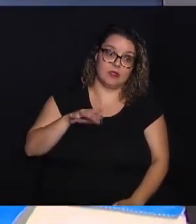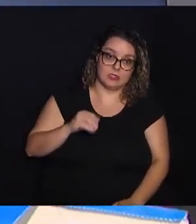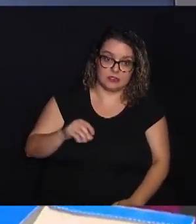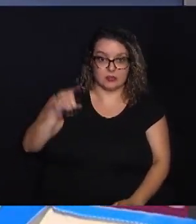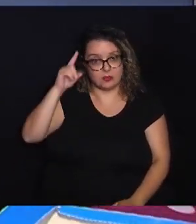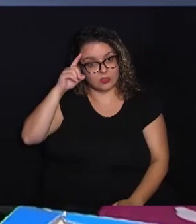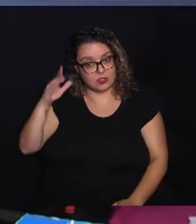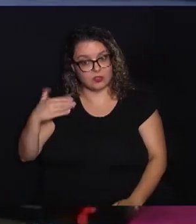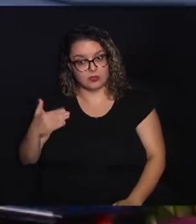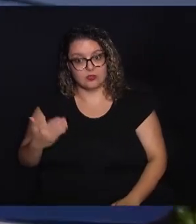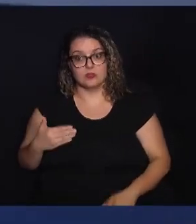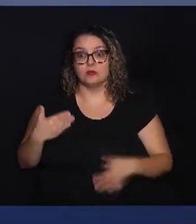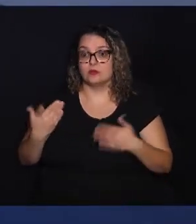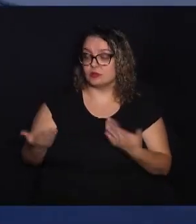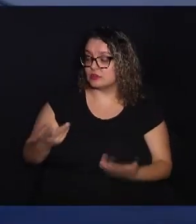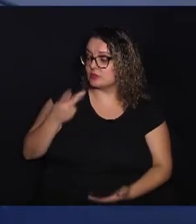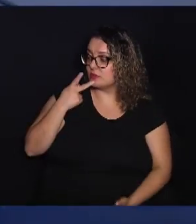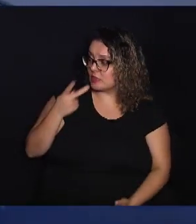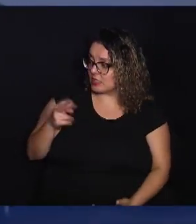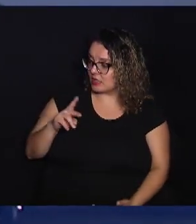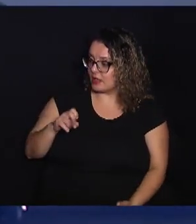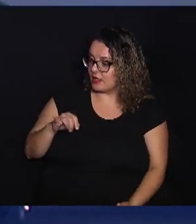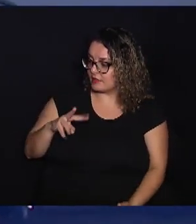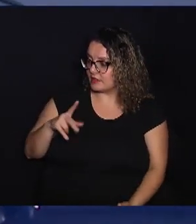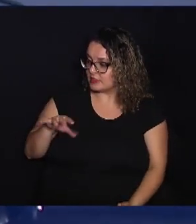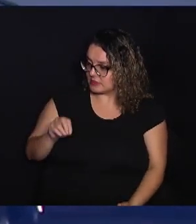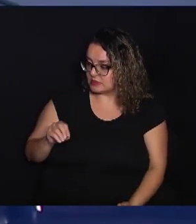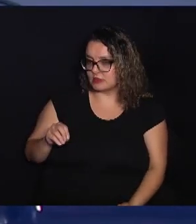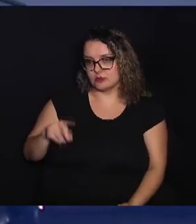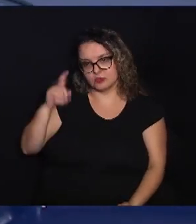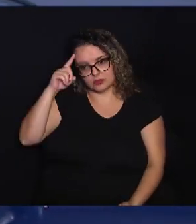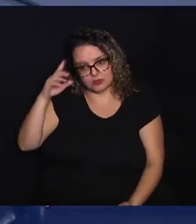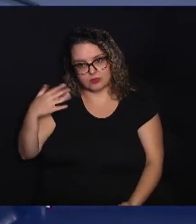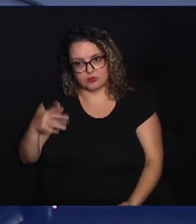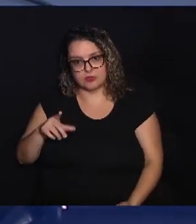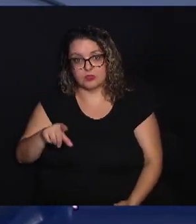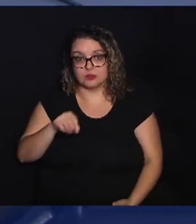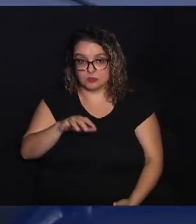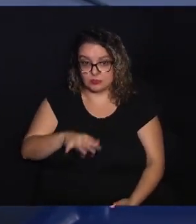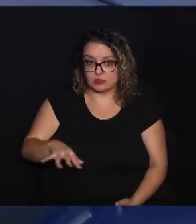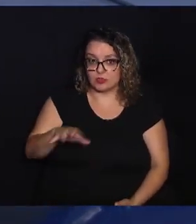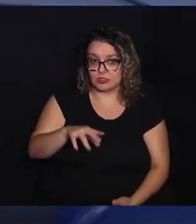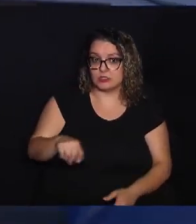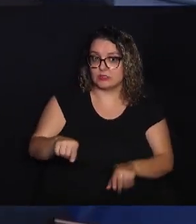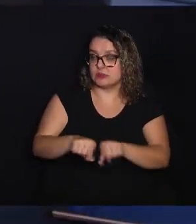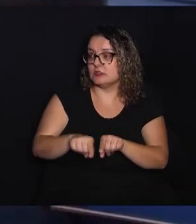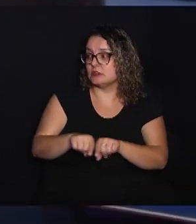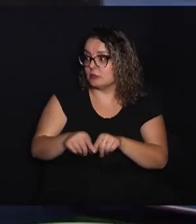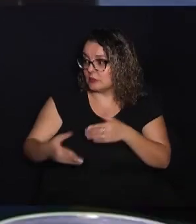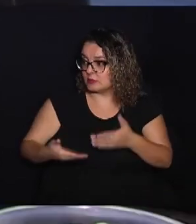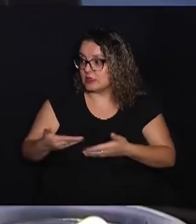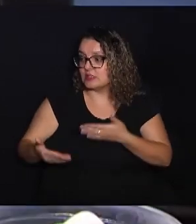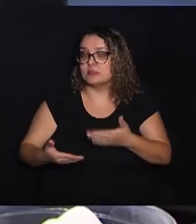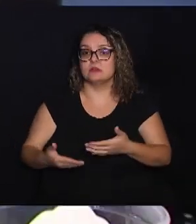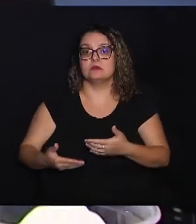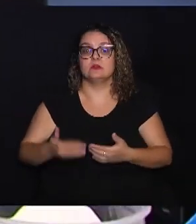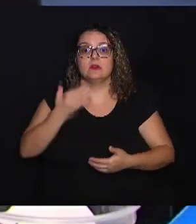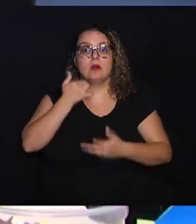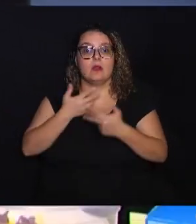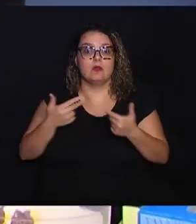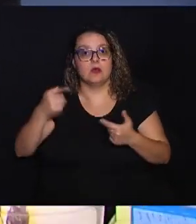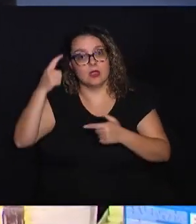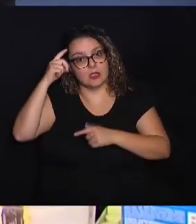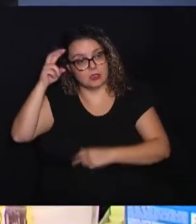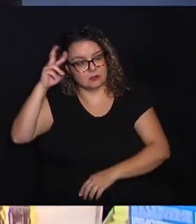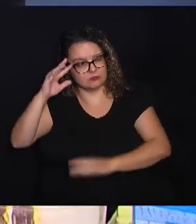diária. Apesar de você falar dessa reinvenção diária, você escolheu um nicho também, inclusive, para servir a refeição, remetendo a